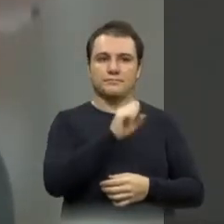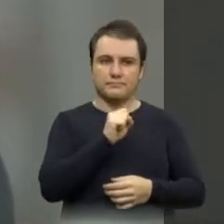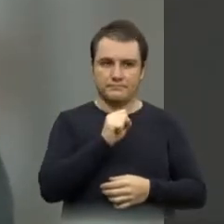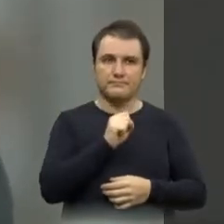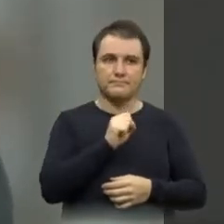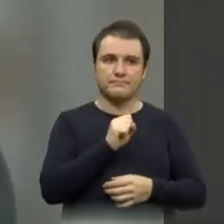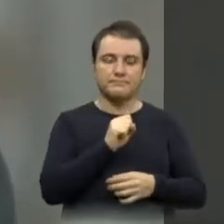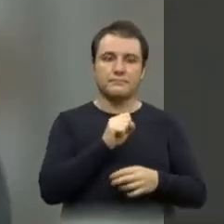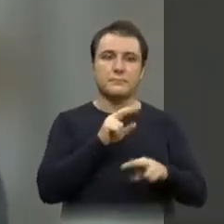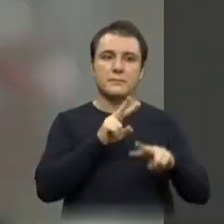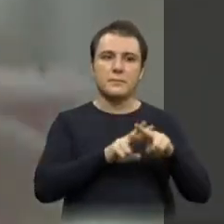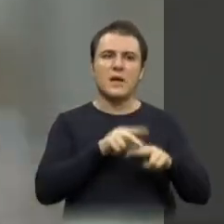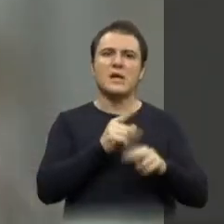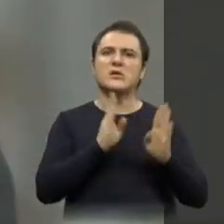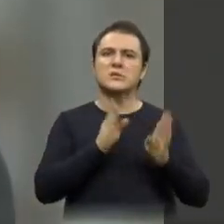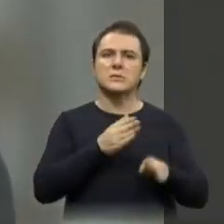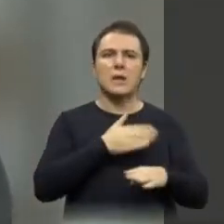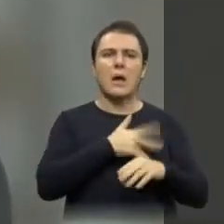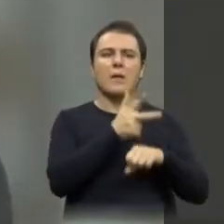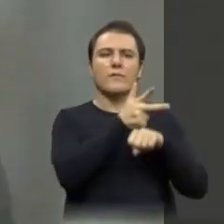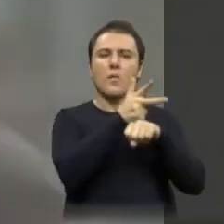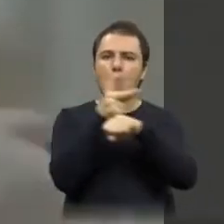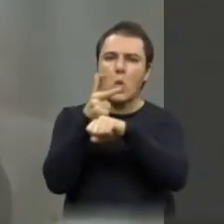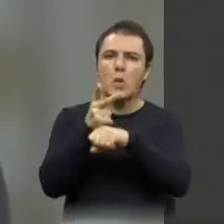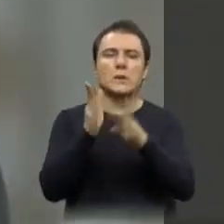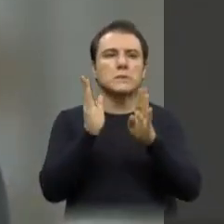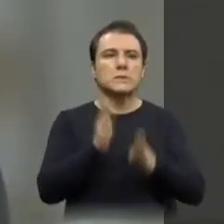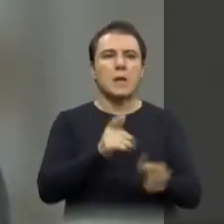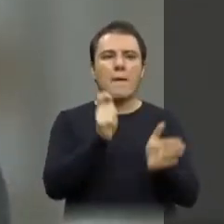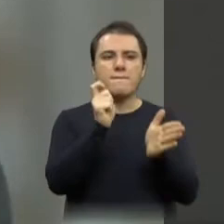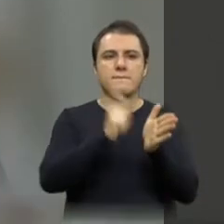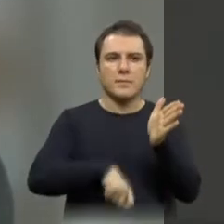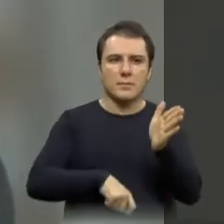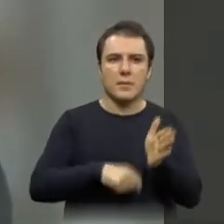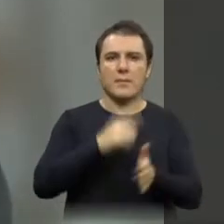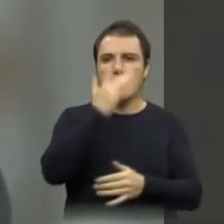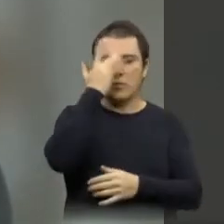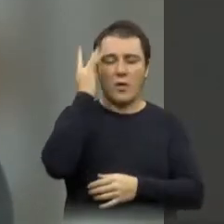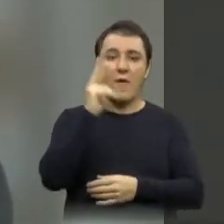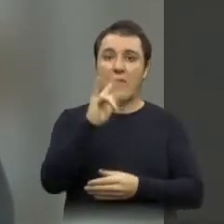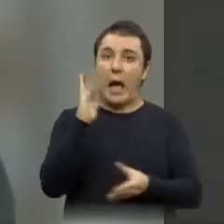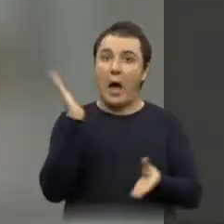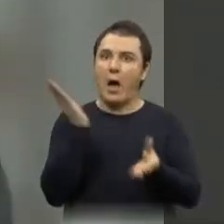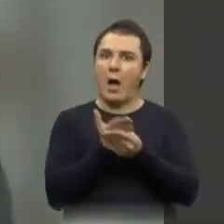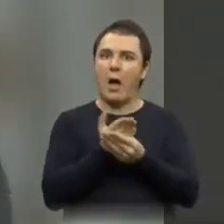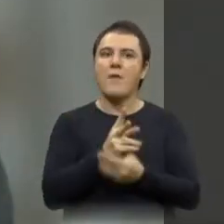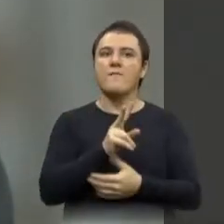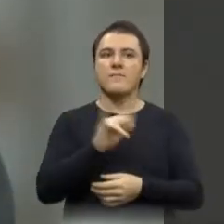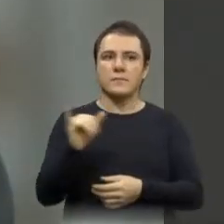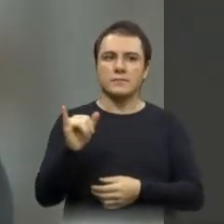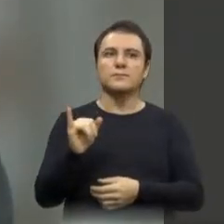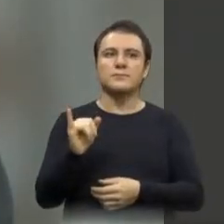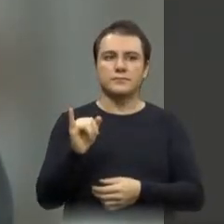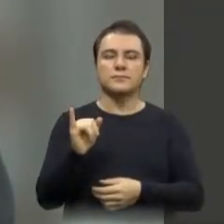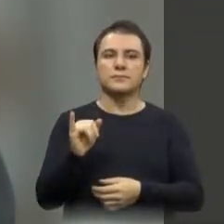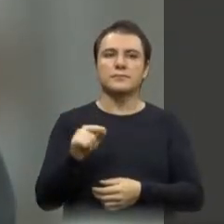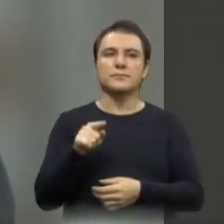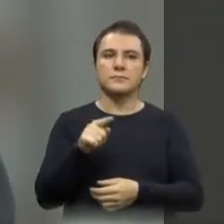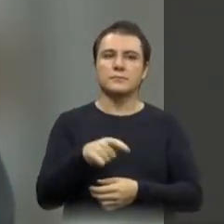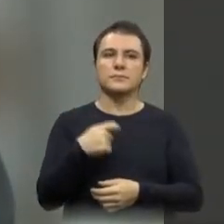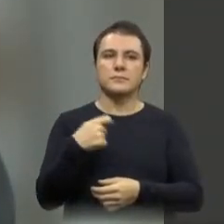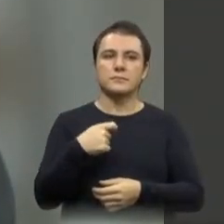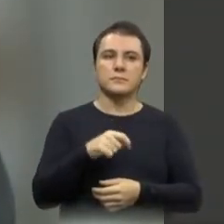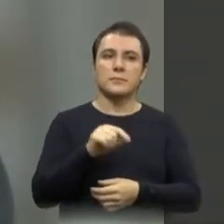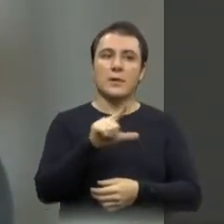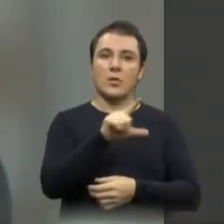esse rapaz, por mais que ele tivesse filmado, ele fez a ocorrência, essa pessoa vai ser processada. Ele teve que